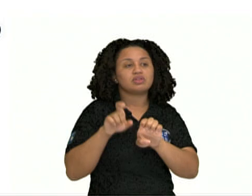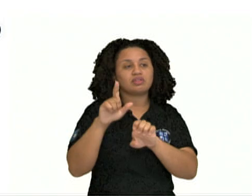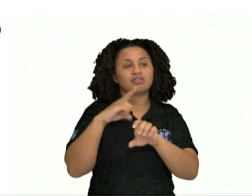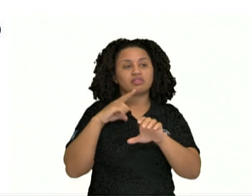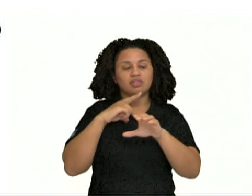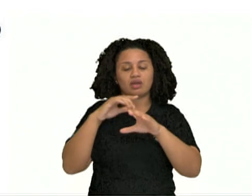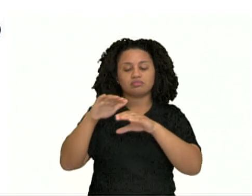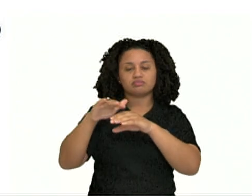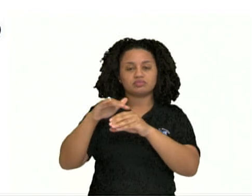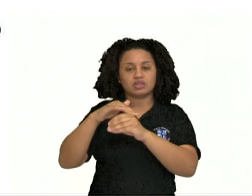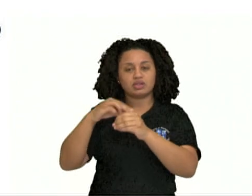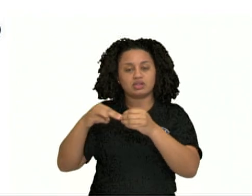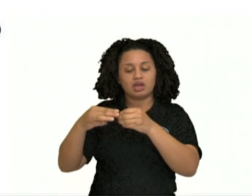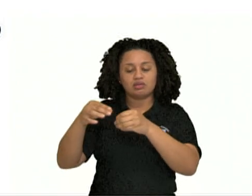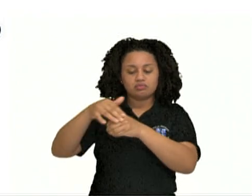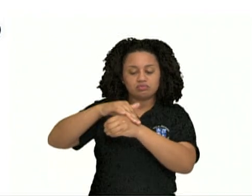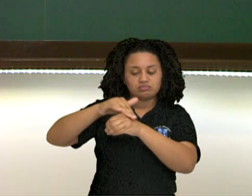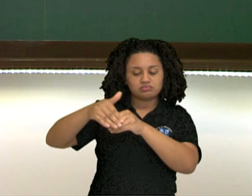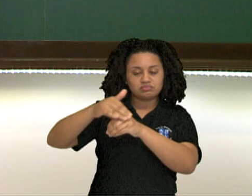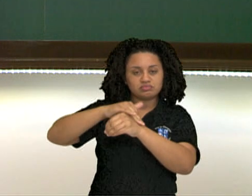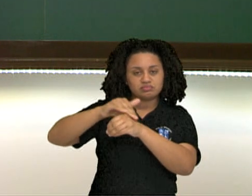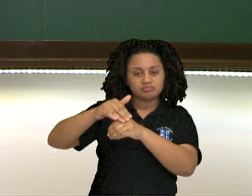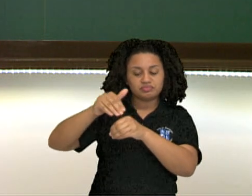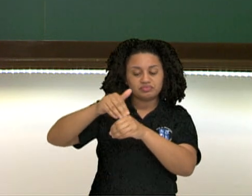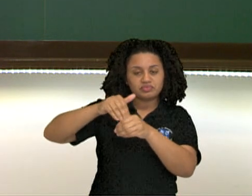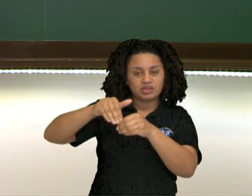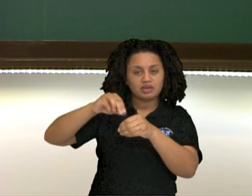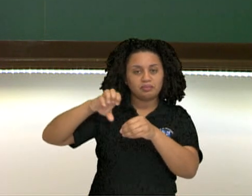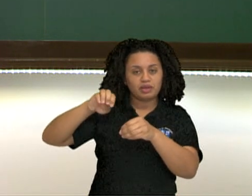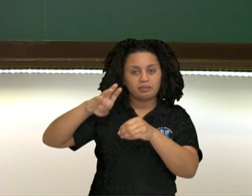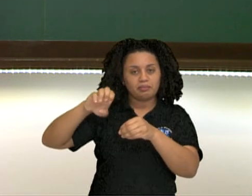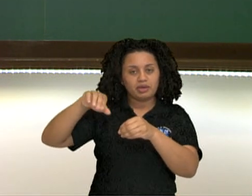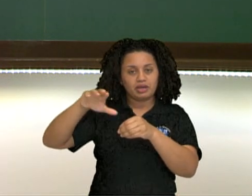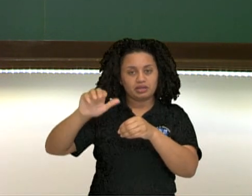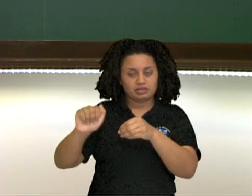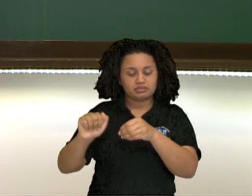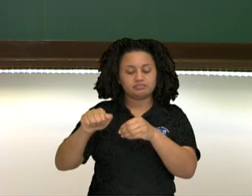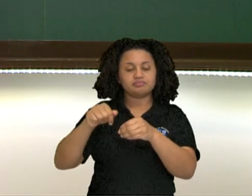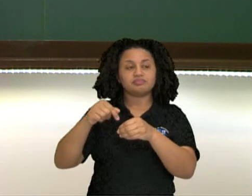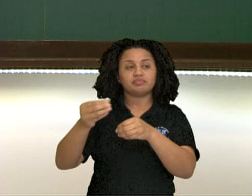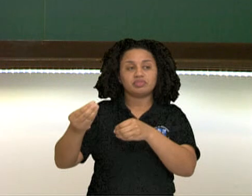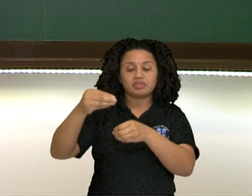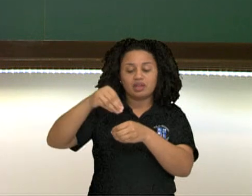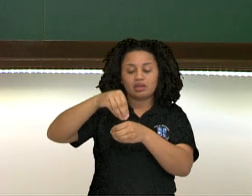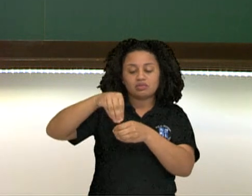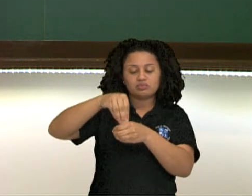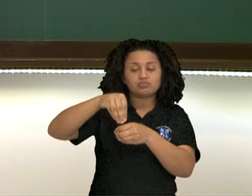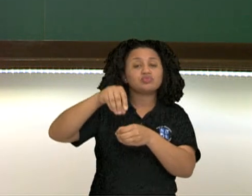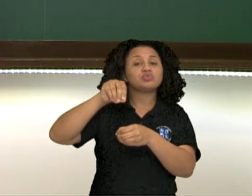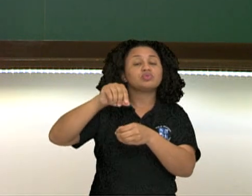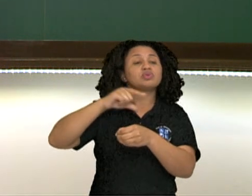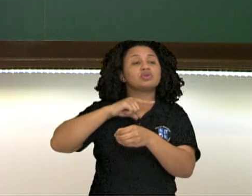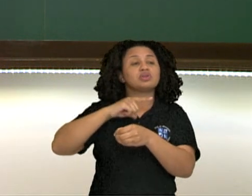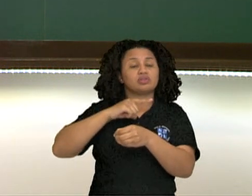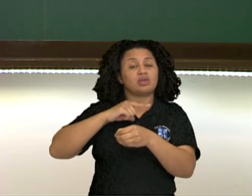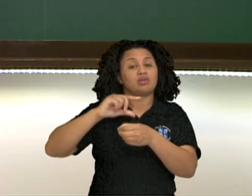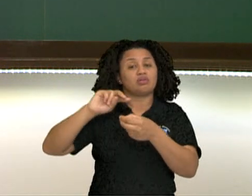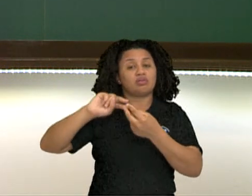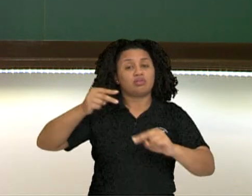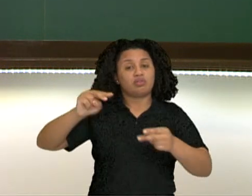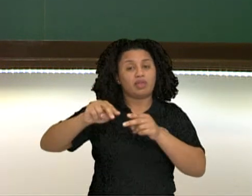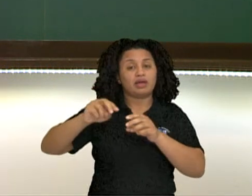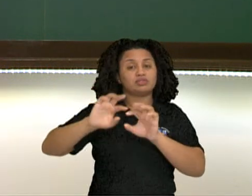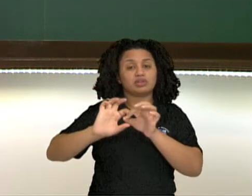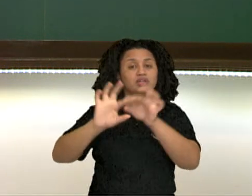célula que tem uma parede celular envolvendo a membrana plasmática Ok e aqui dentro o material genético